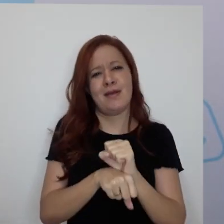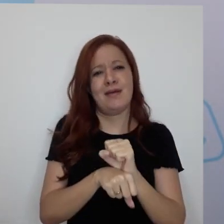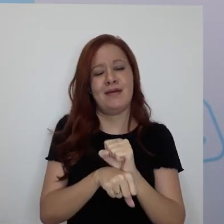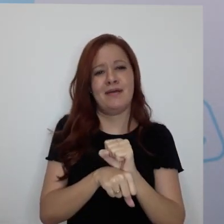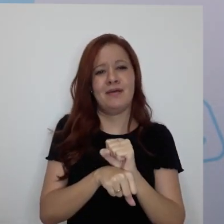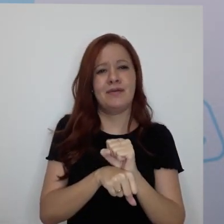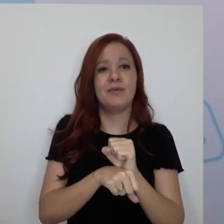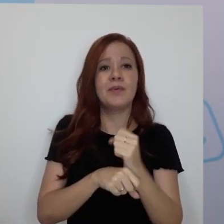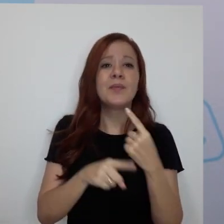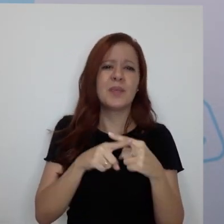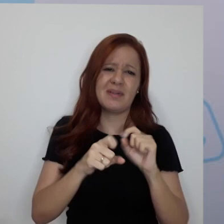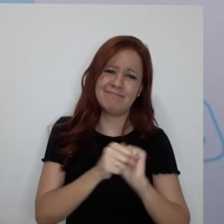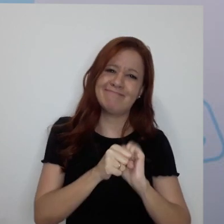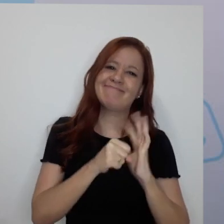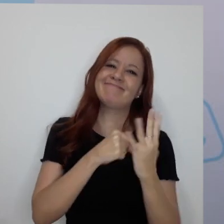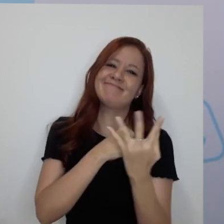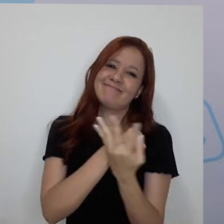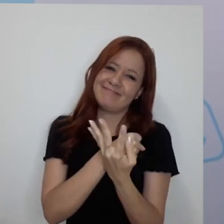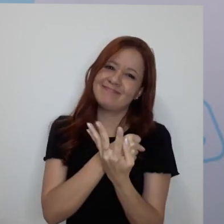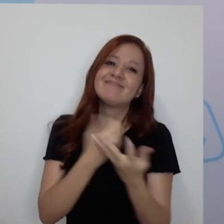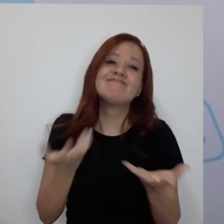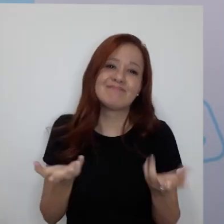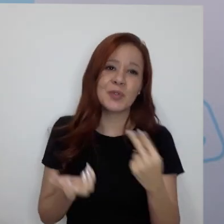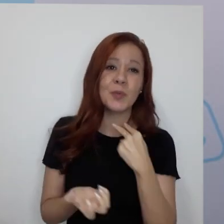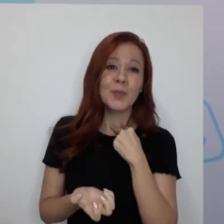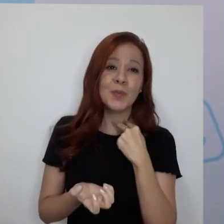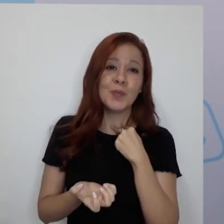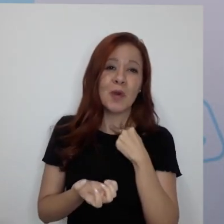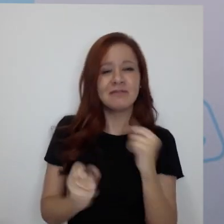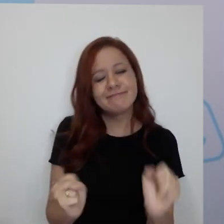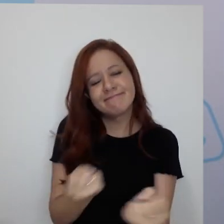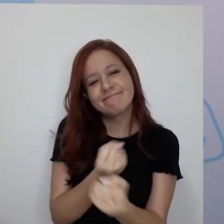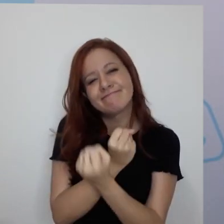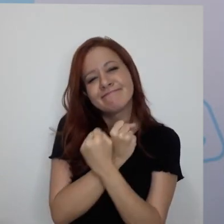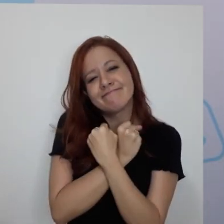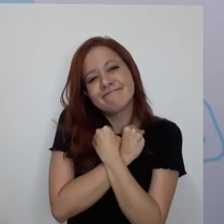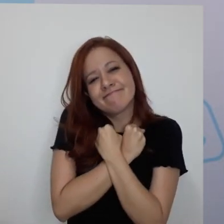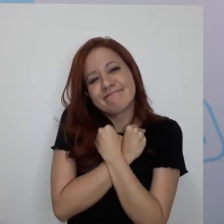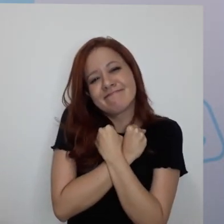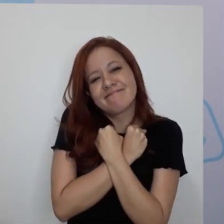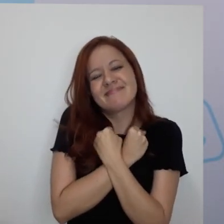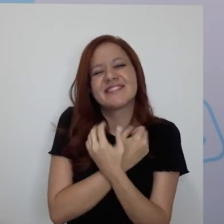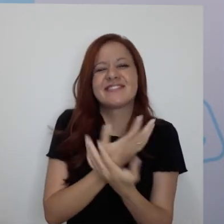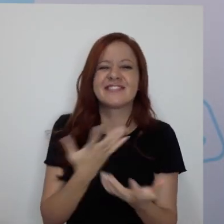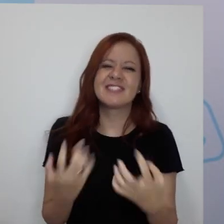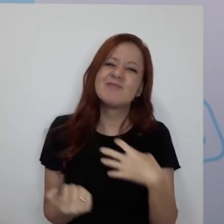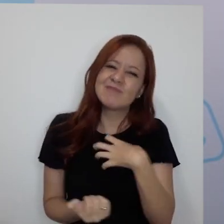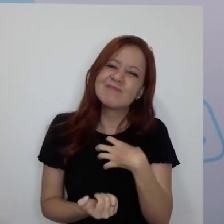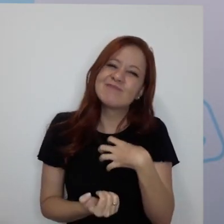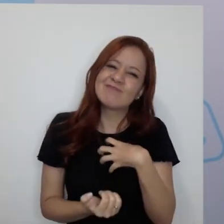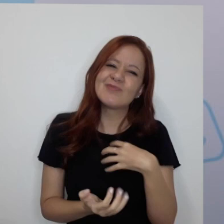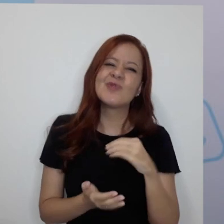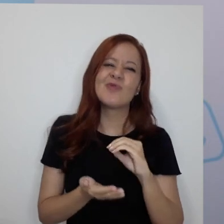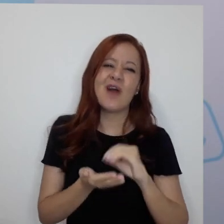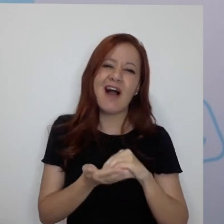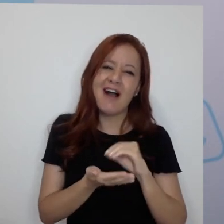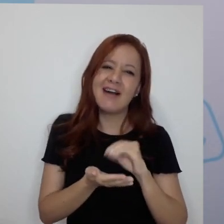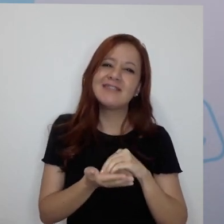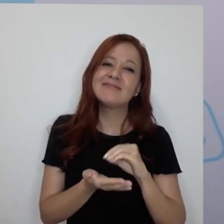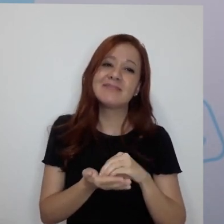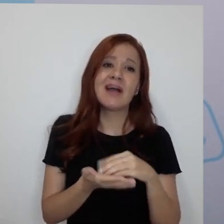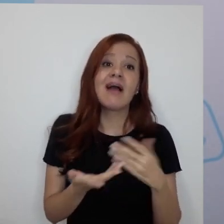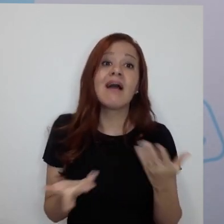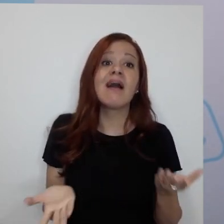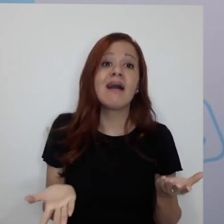de lado. Hoje a gente não está podendo mais abraçar o outro, não é isso? Isso está fazendo uma falta grande. E